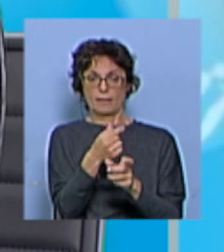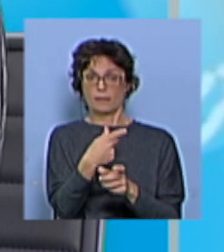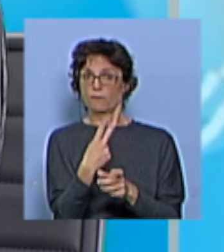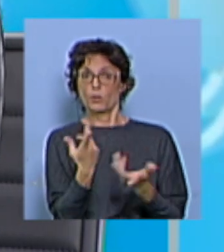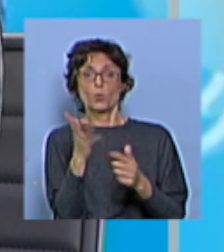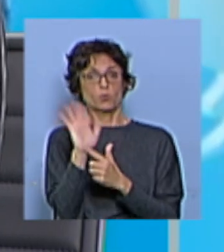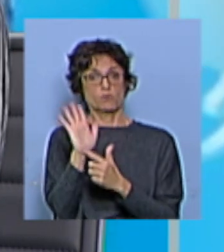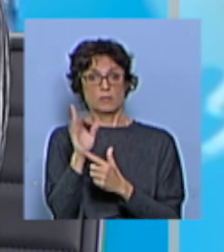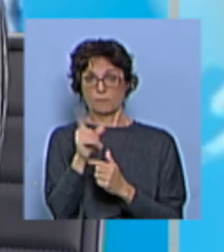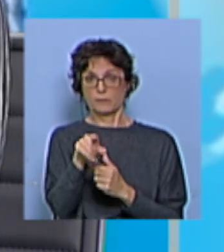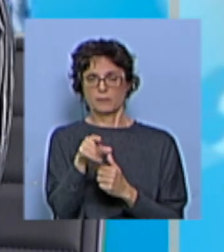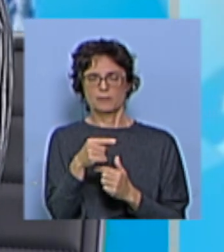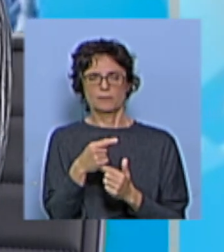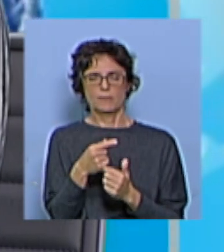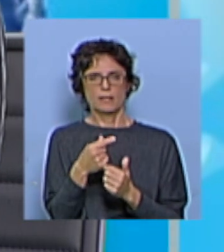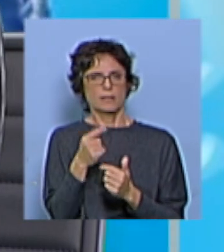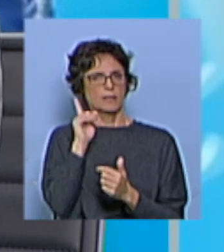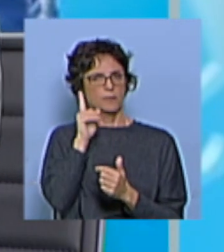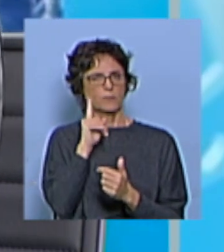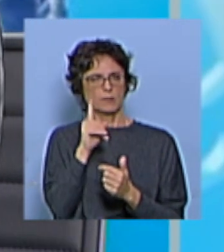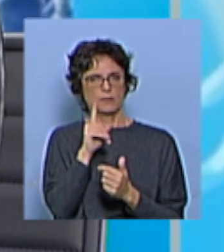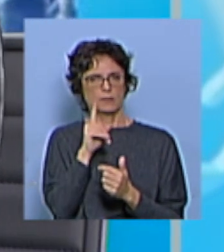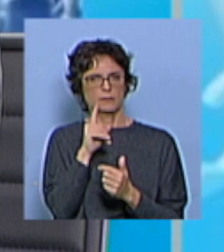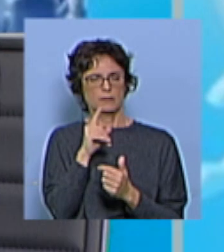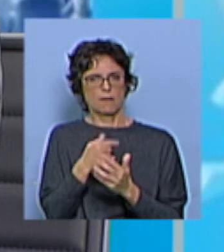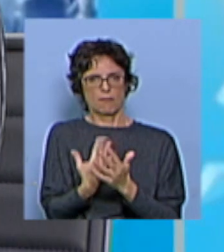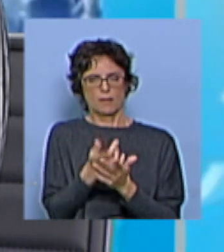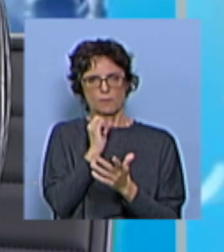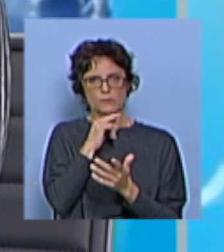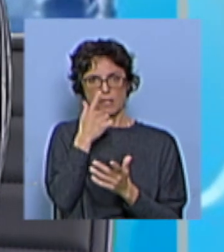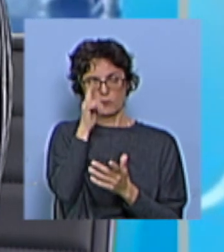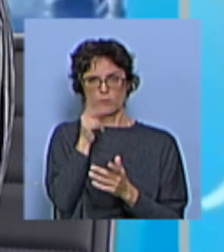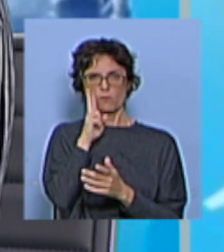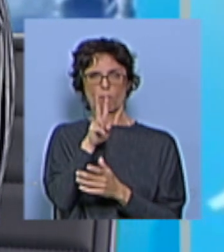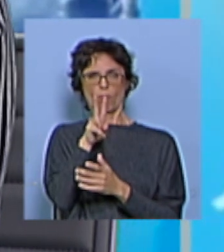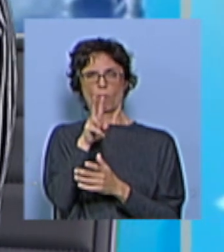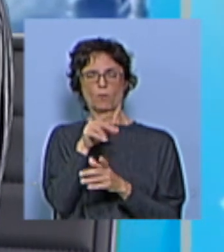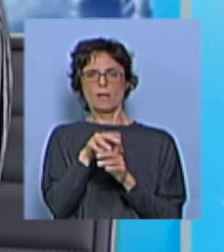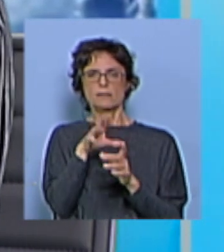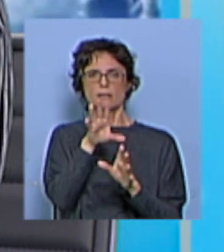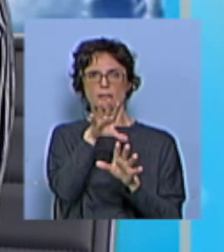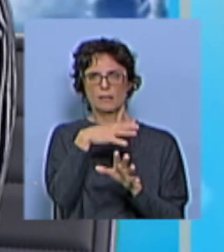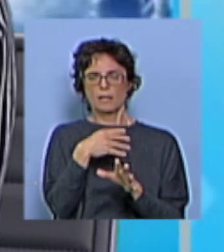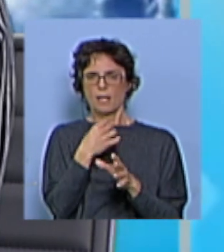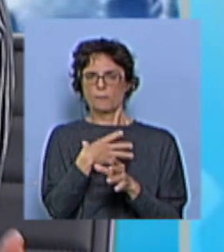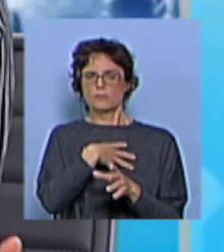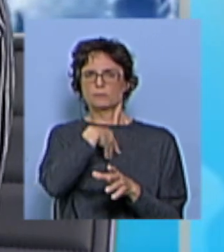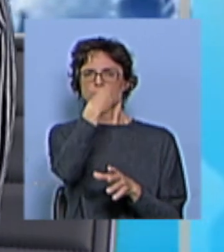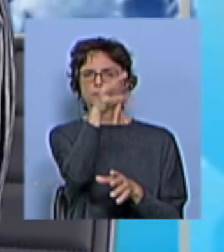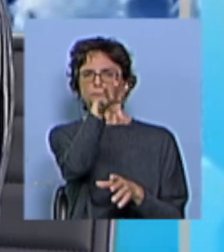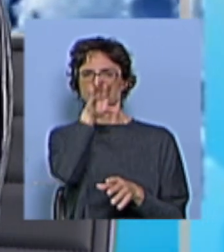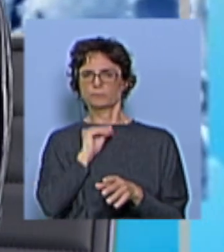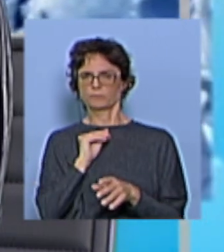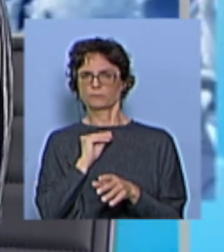E realmente partindo do testemunho de cada um e partindo da história de cada um e chegando lá, e foi o que nós fizemos, fomos ao bairro,